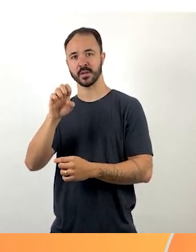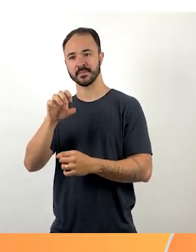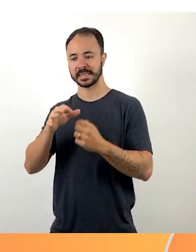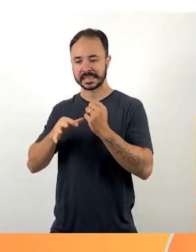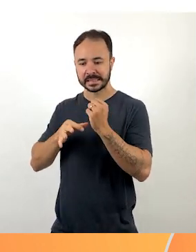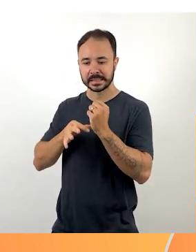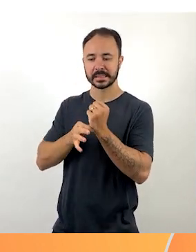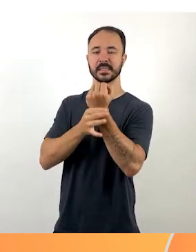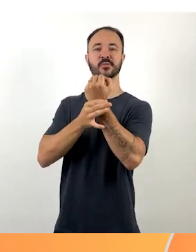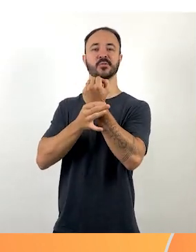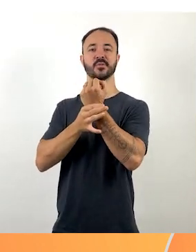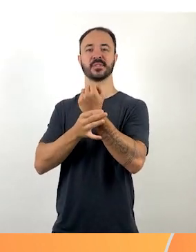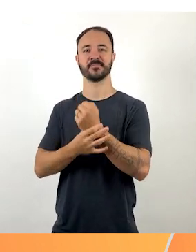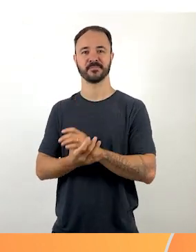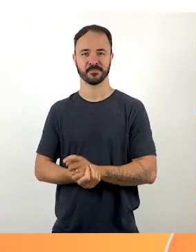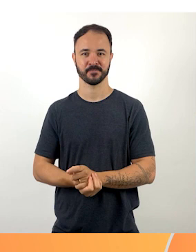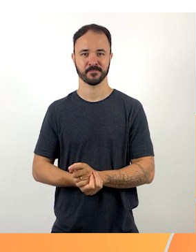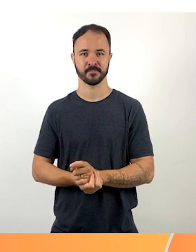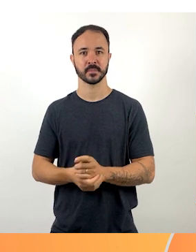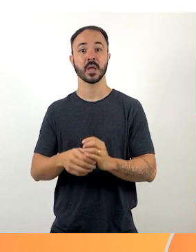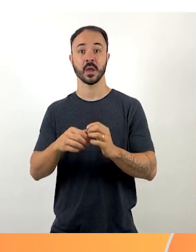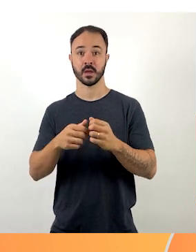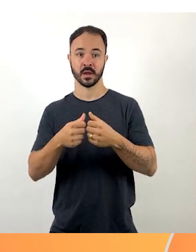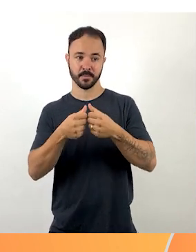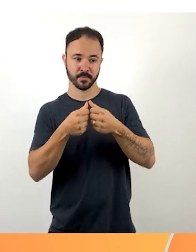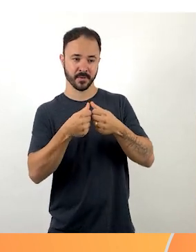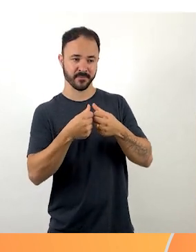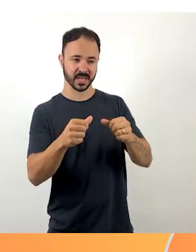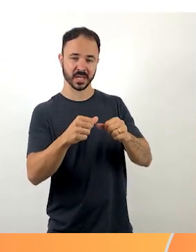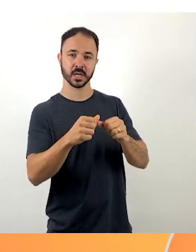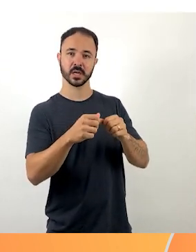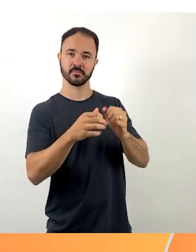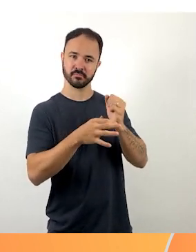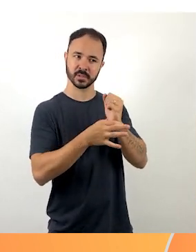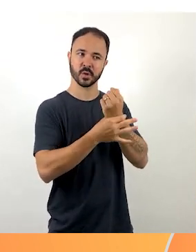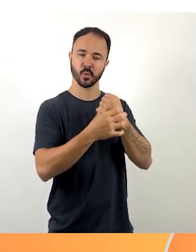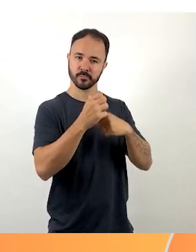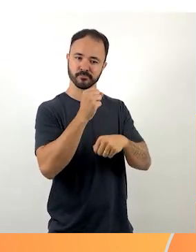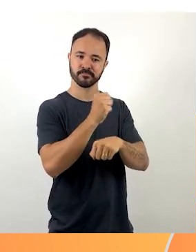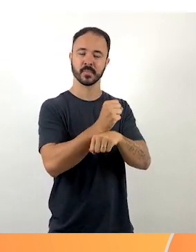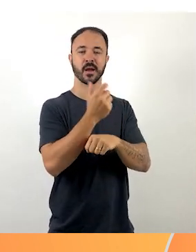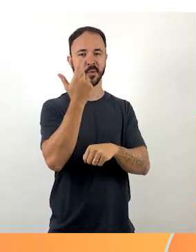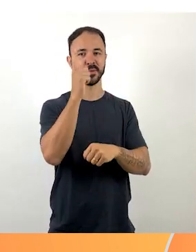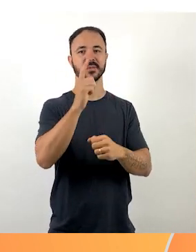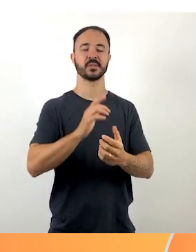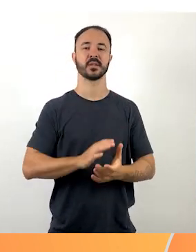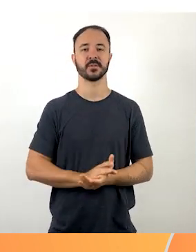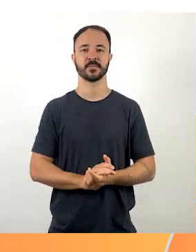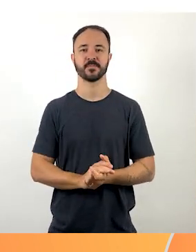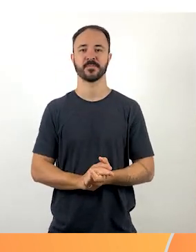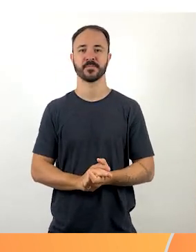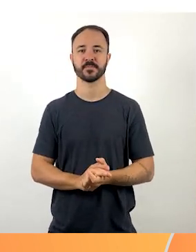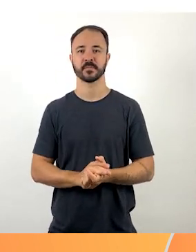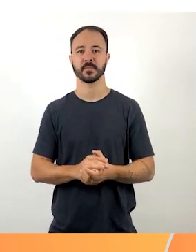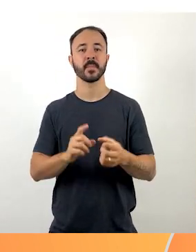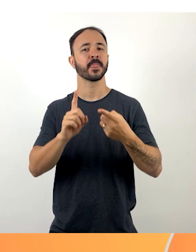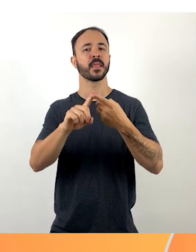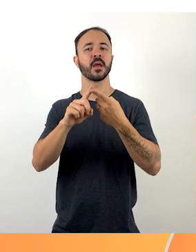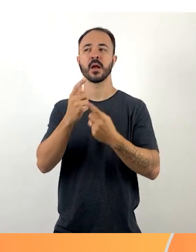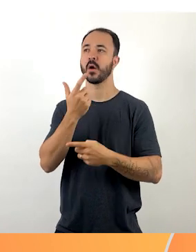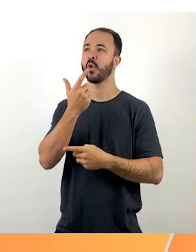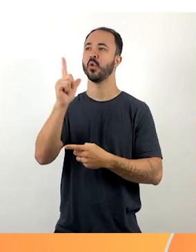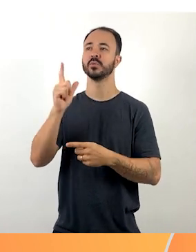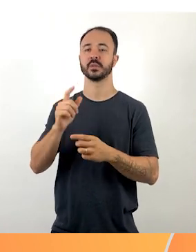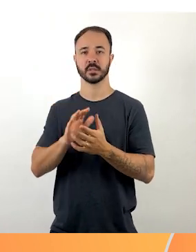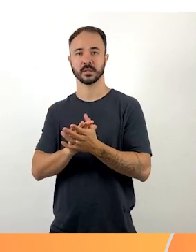temos essa região que auxilia na fixação, que é chamado bainha. E também as estípulas. As estípulas são pares